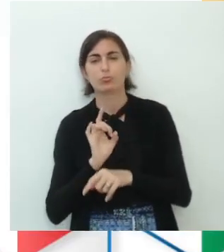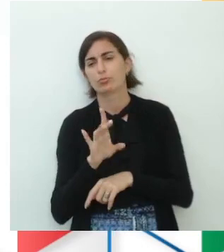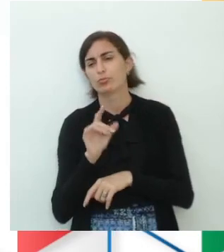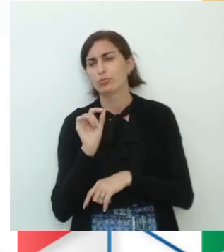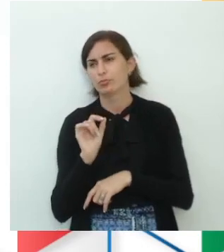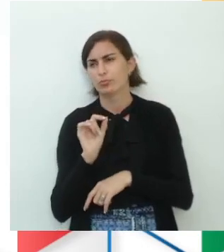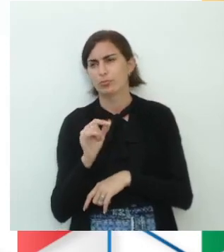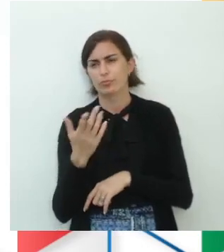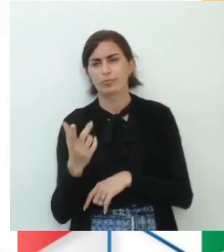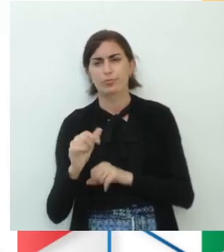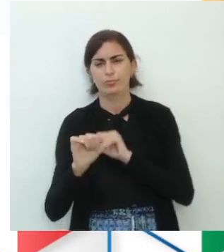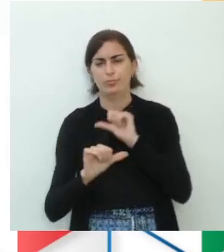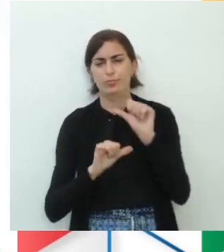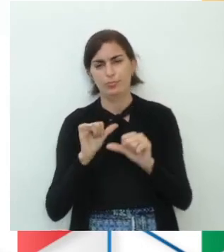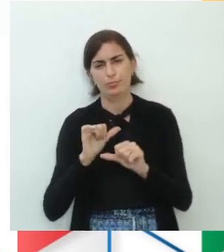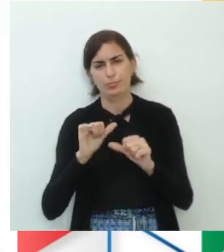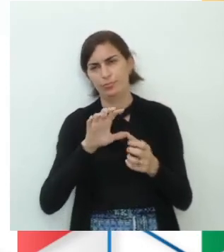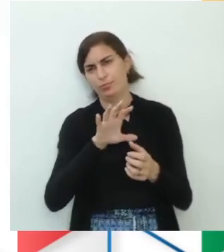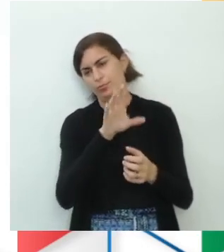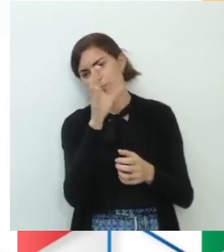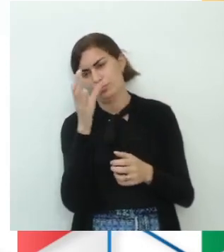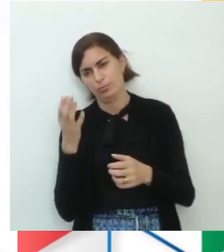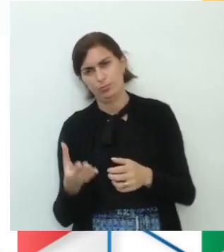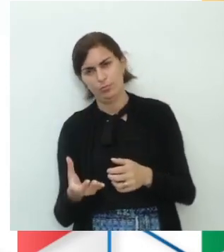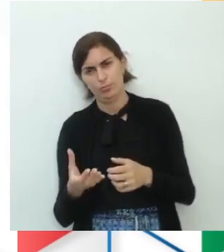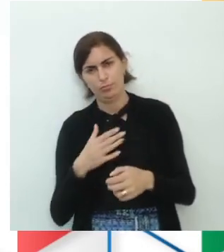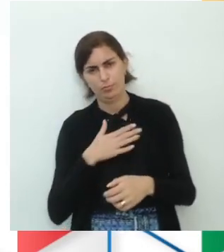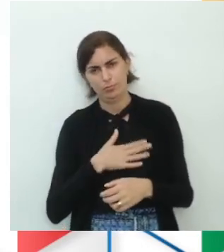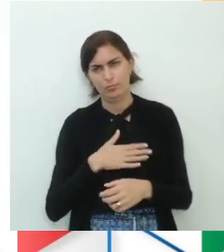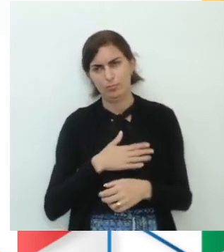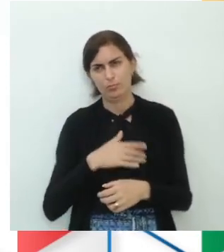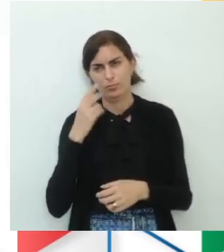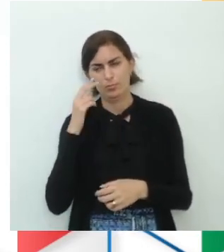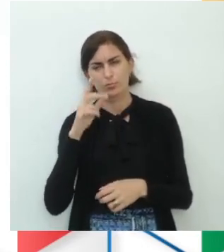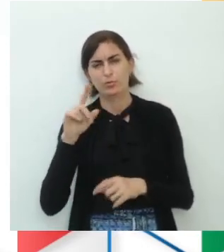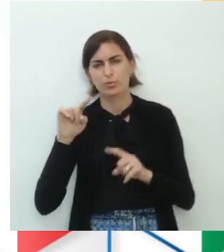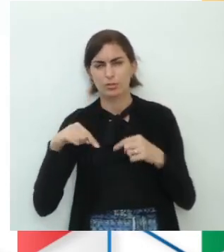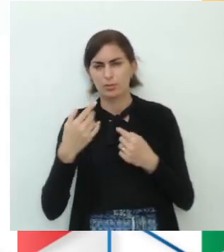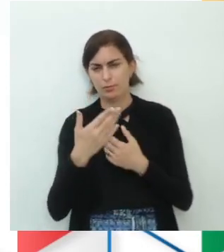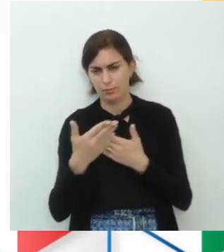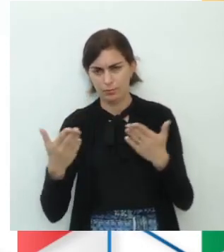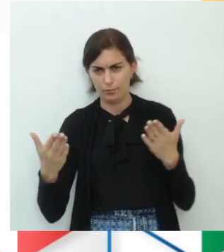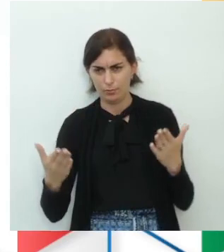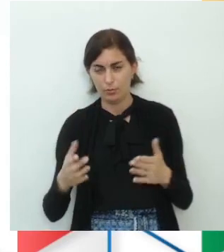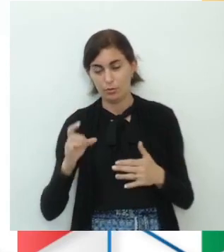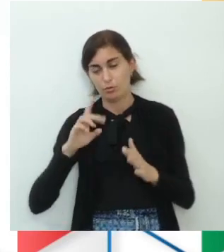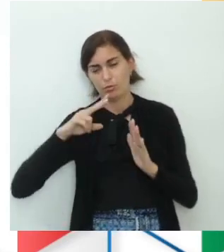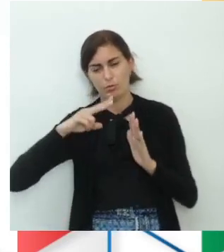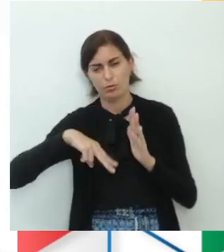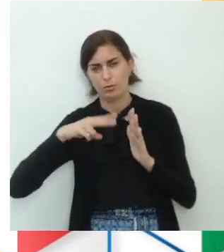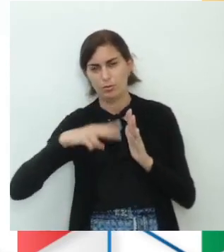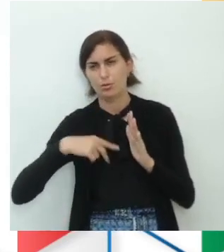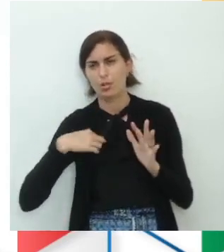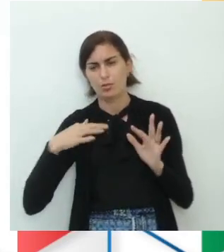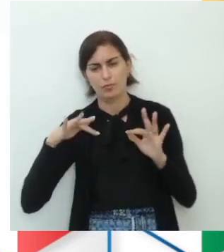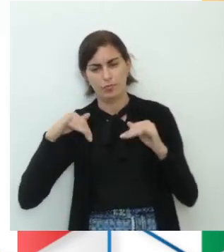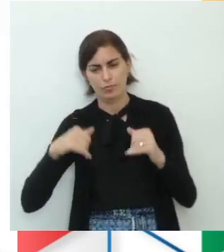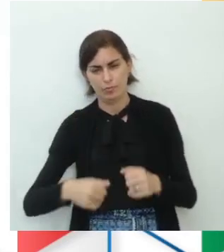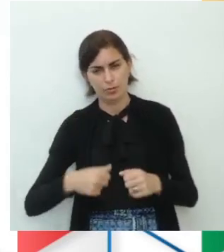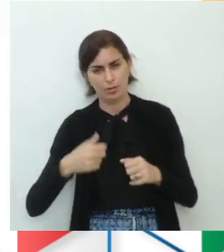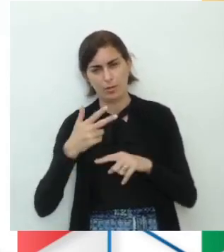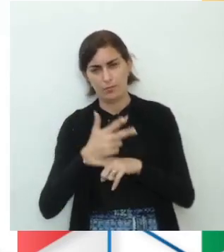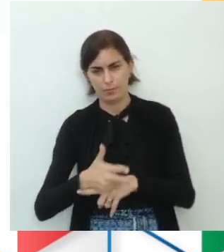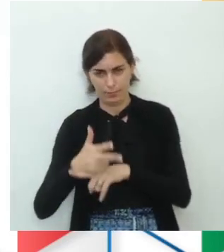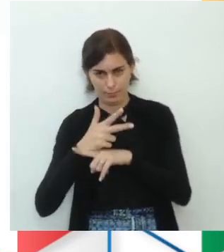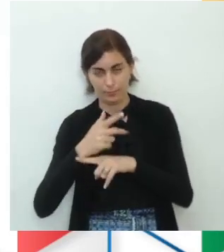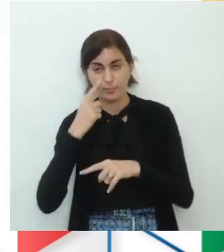a posição invertida, de cabeça para baixo. Tá tranquilo? Desafio para vocês aí, eu vou só ler para a gente finalizar a nossa videoaula